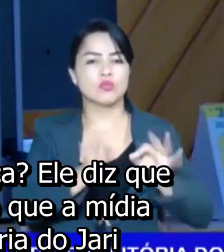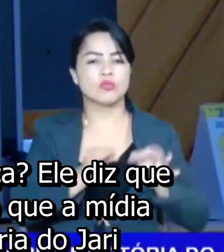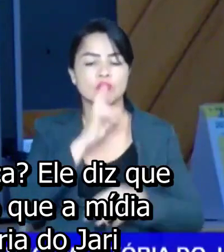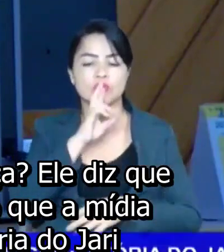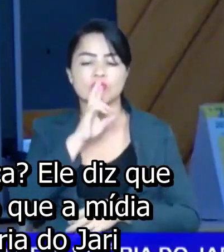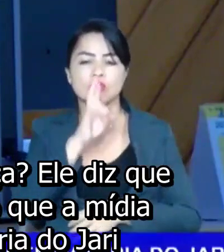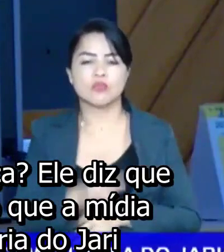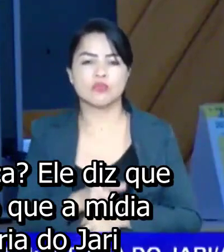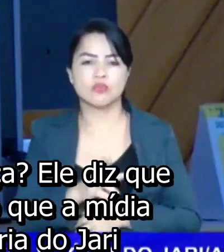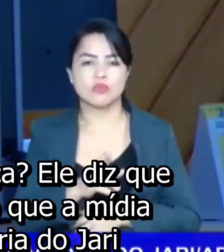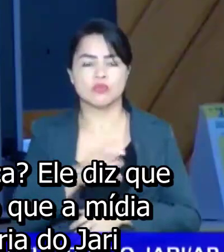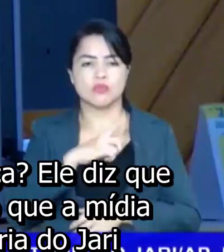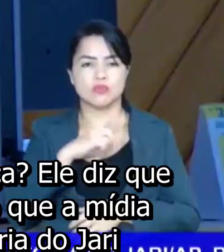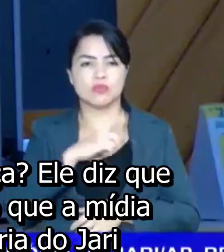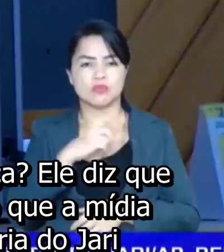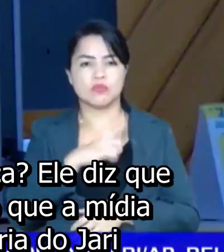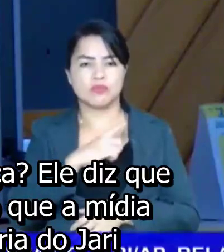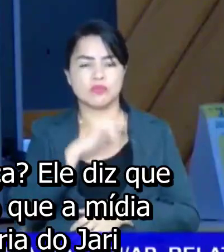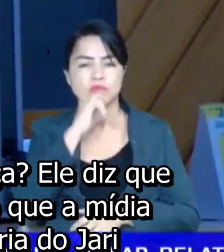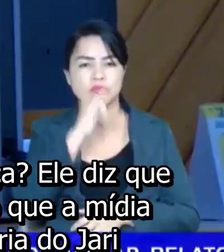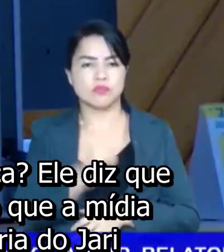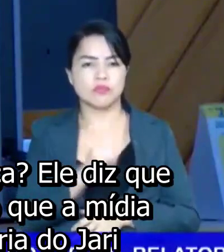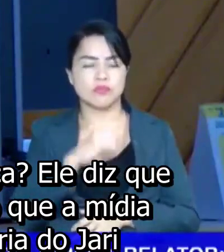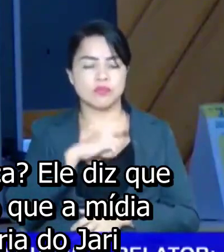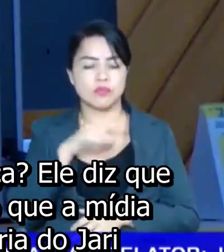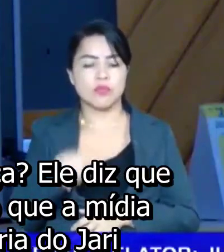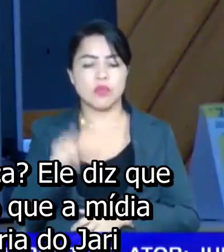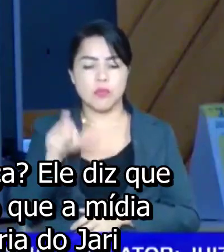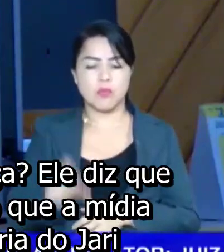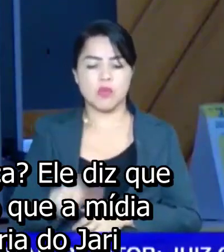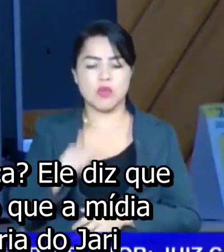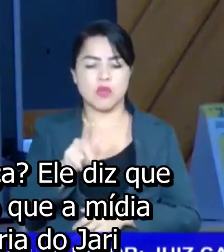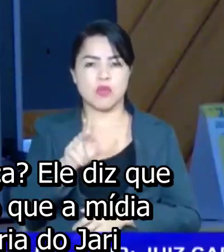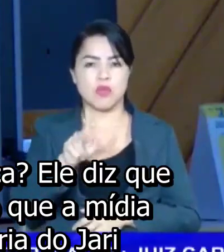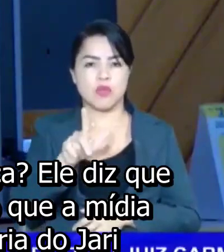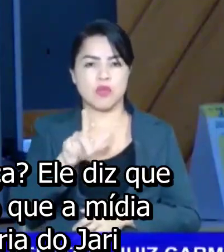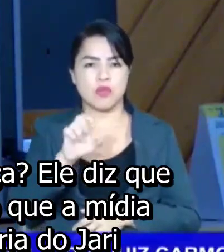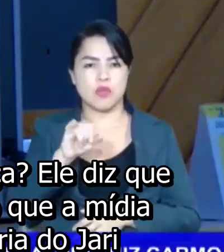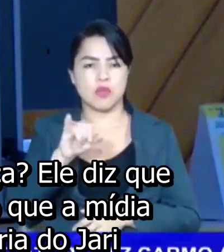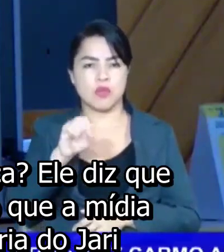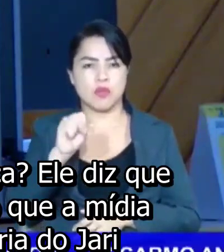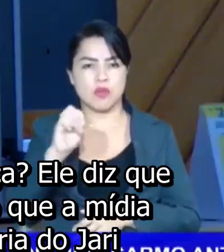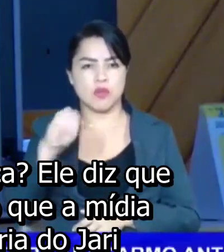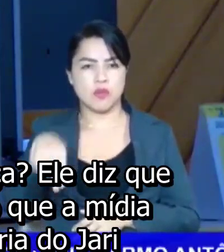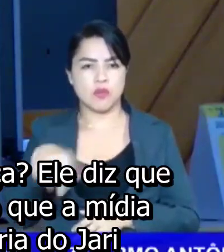na sua sentença? Ele diz que o réu, Gleison Guedes dos Santos,